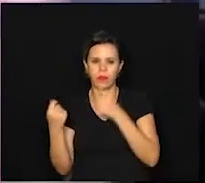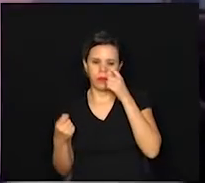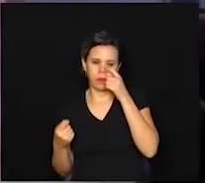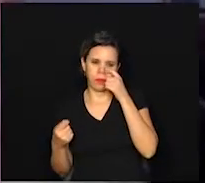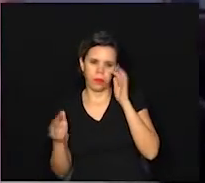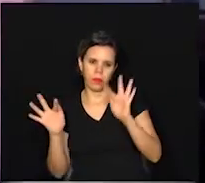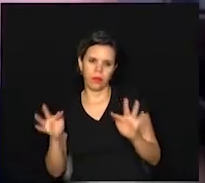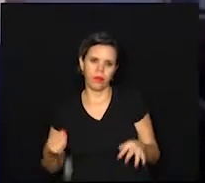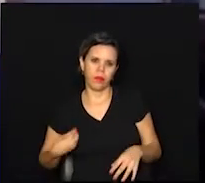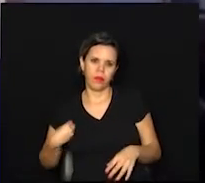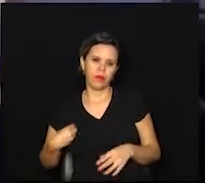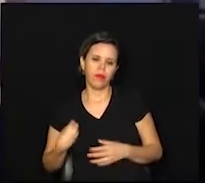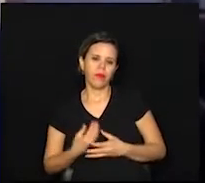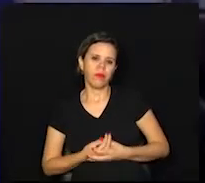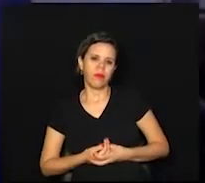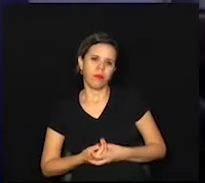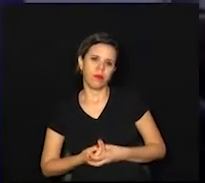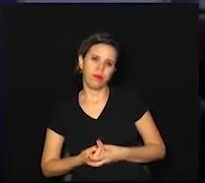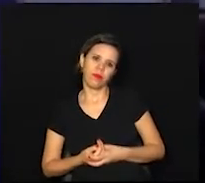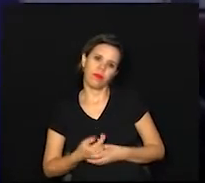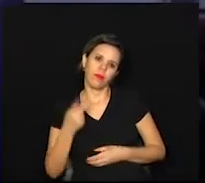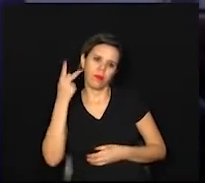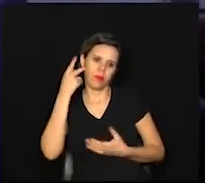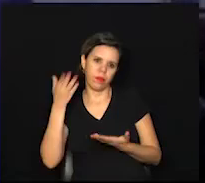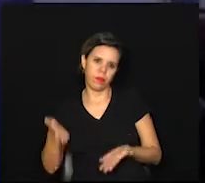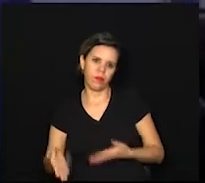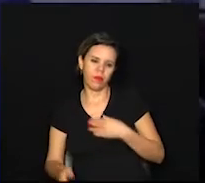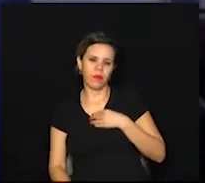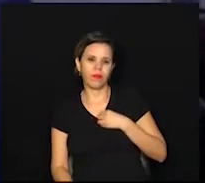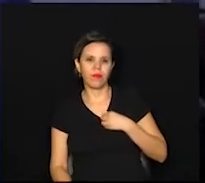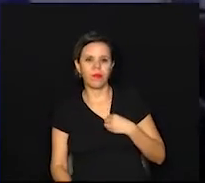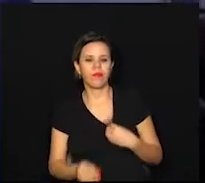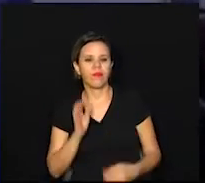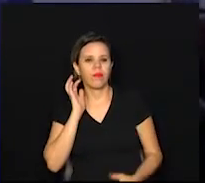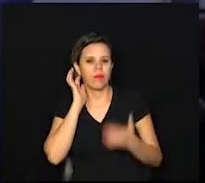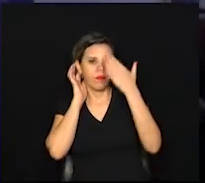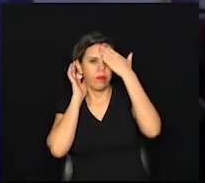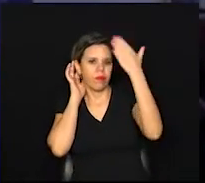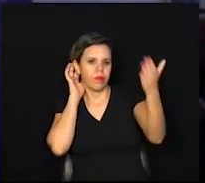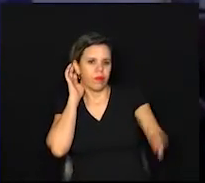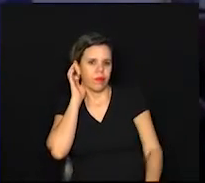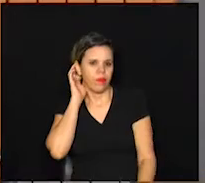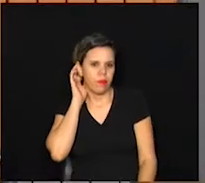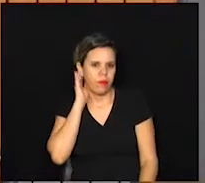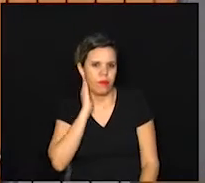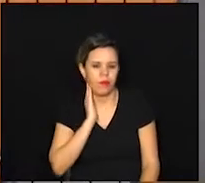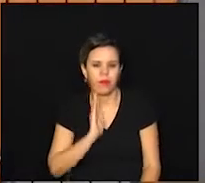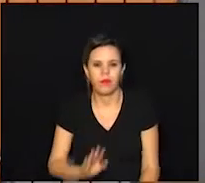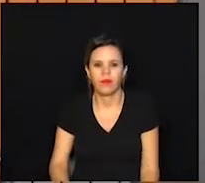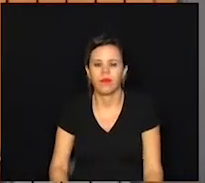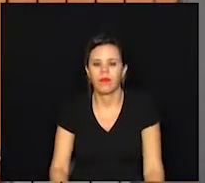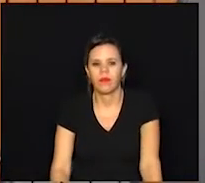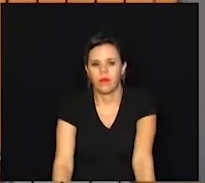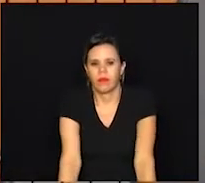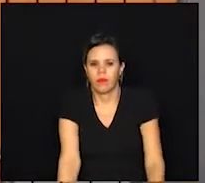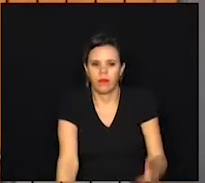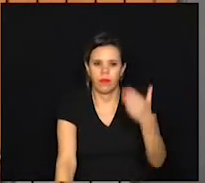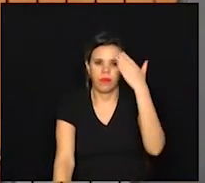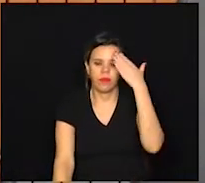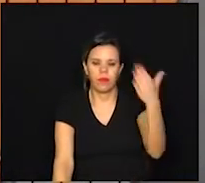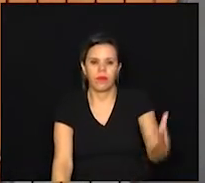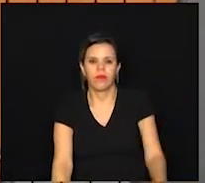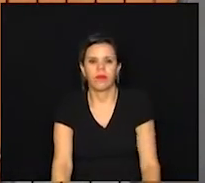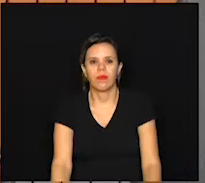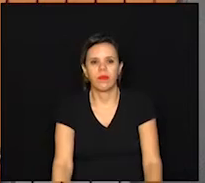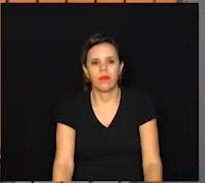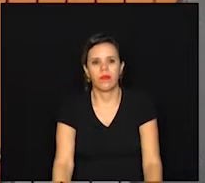vida também por ser um mega paulistano aqui. Obrigado, gente. Sotilho, muitíssimo obrigado. A